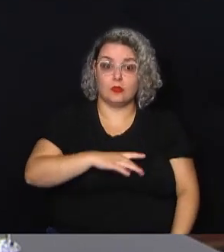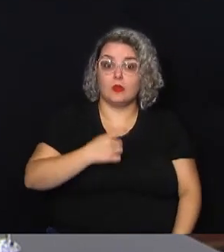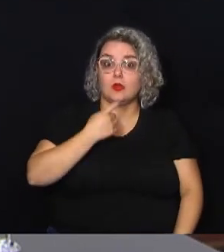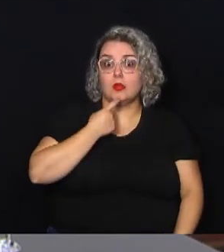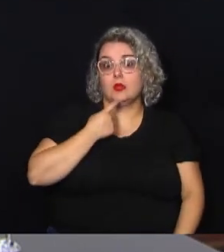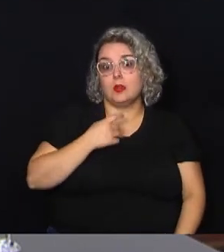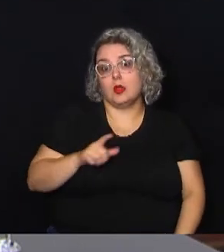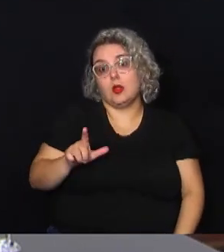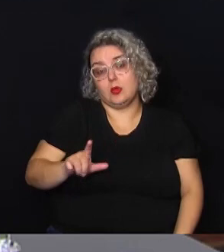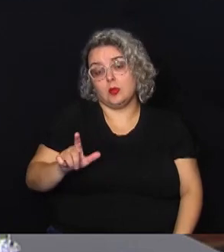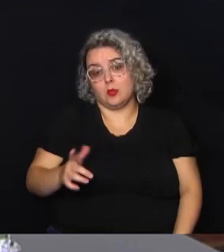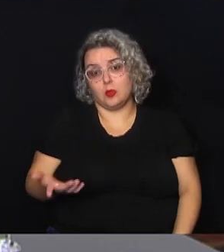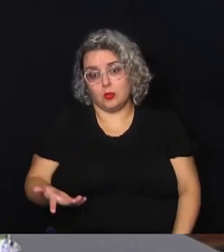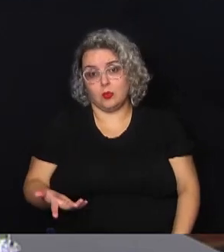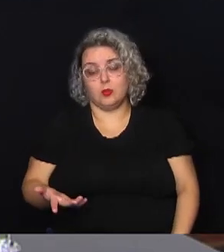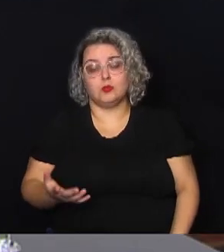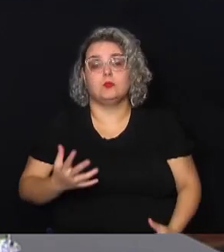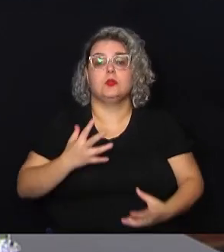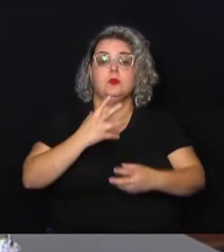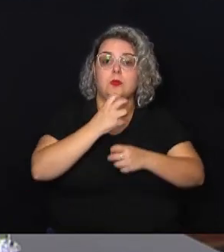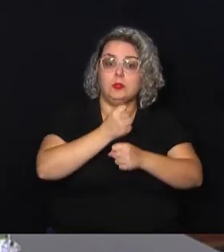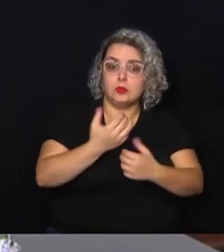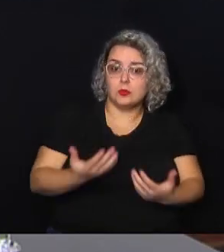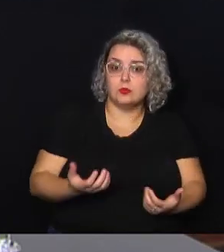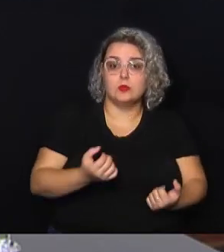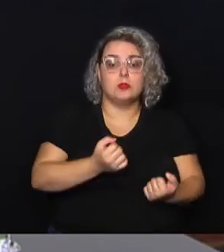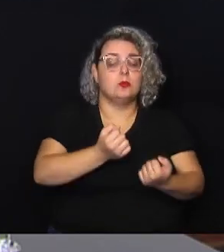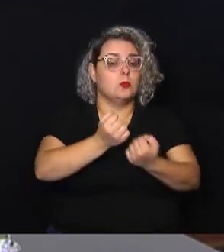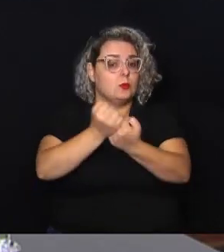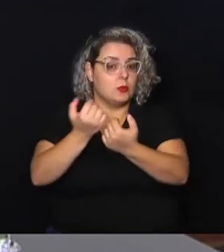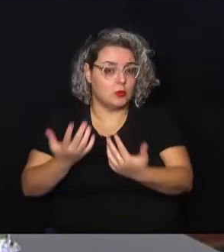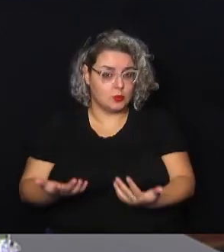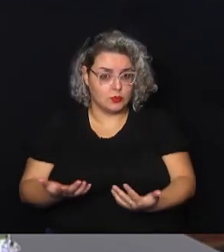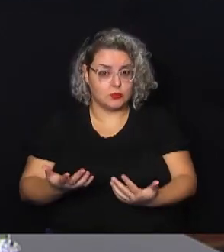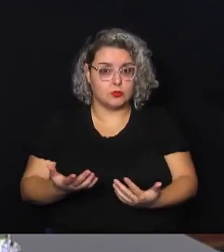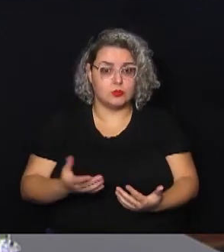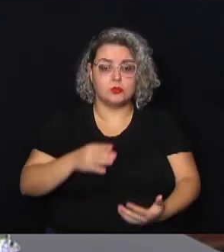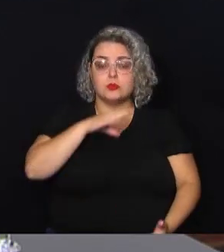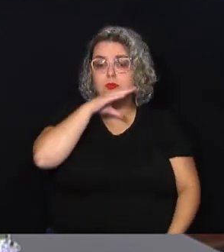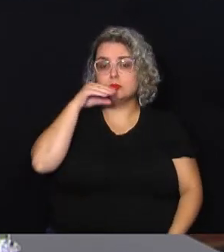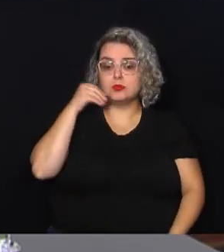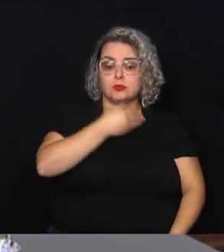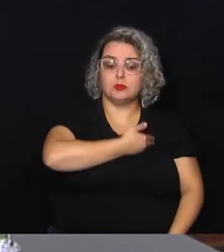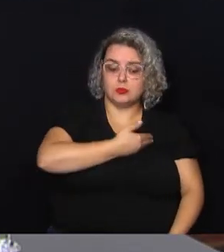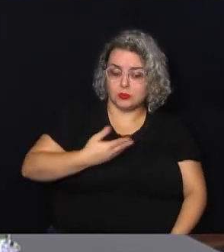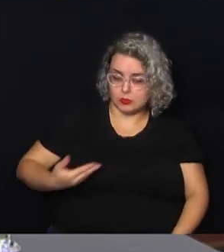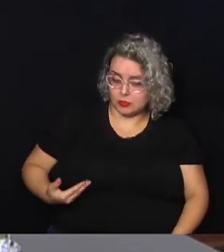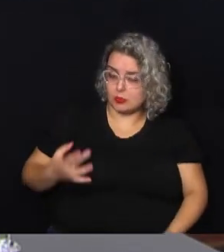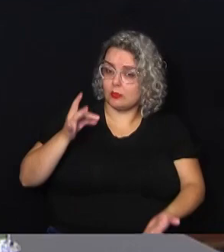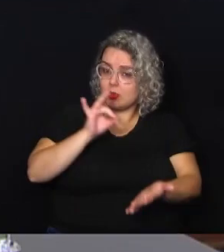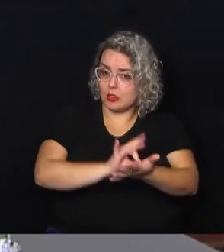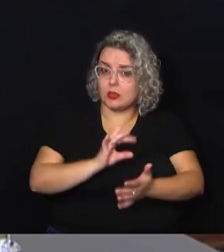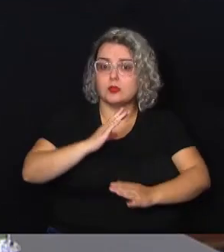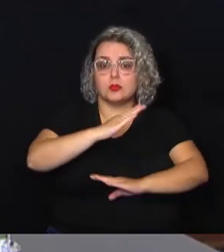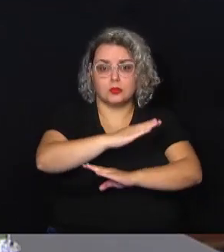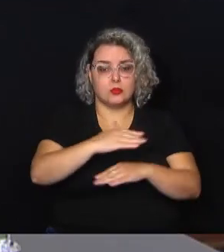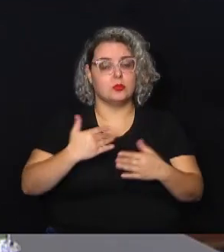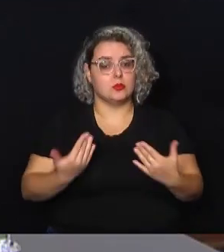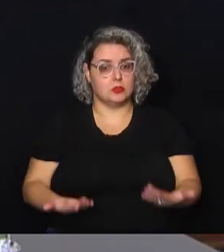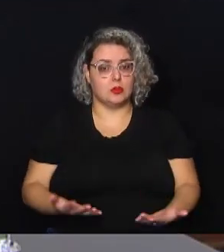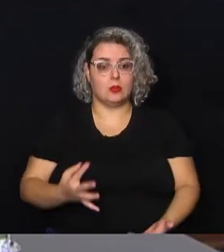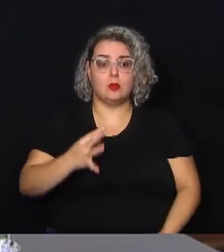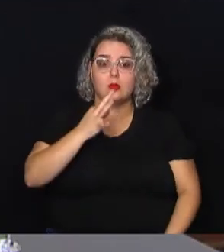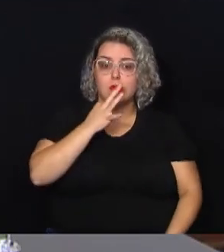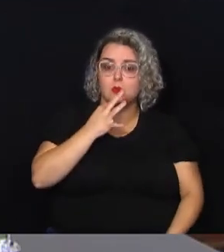obviamente pelo fortalecimento pelo apoio do servidores efetivos da casa então conhecer